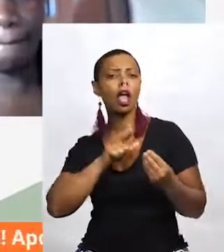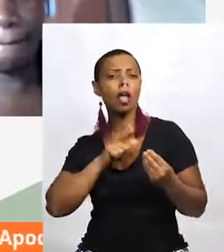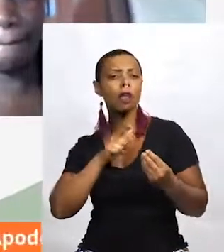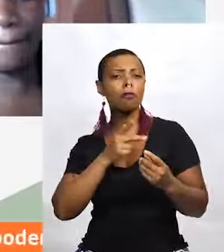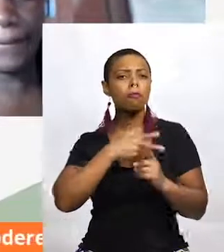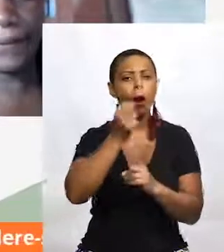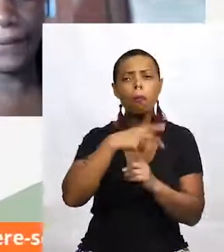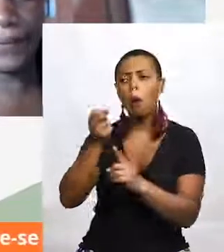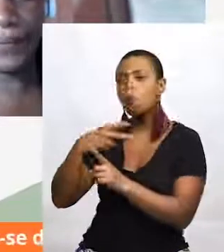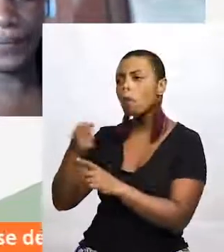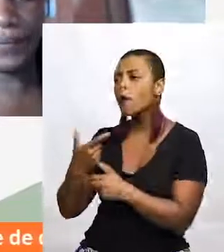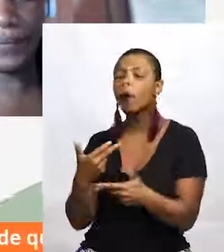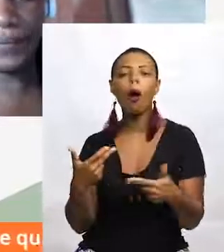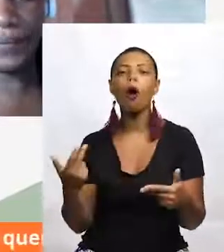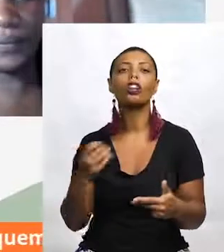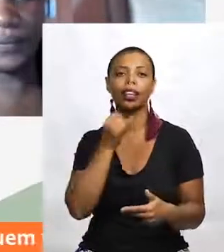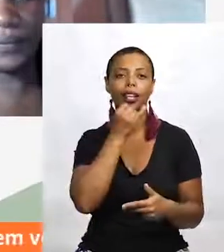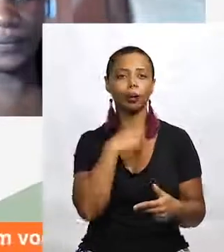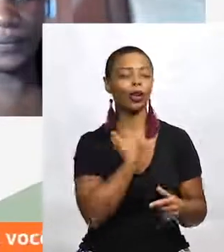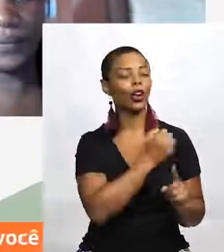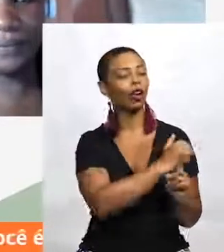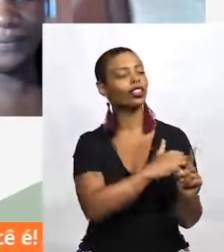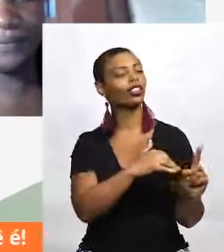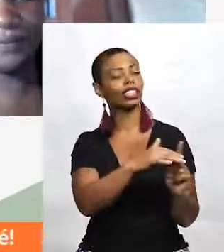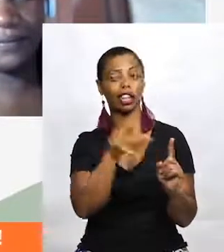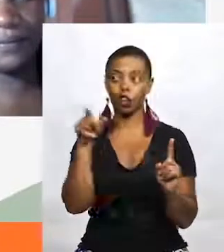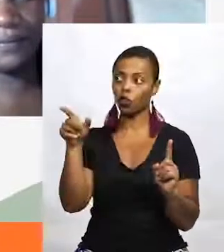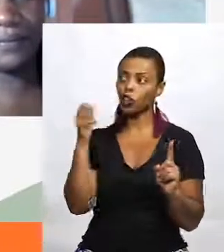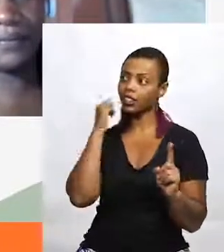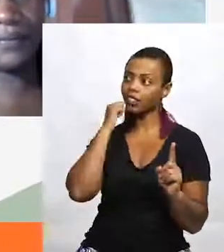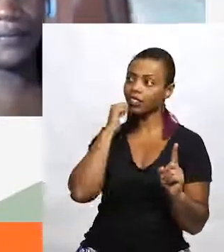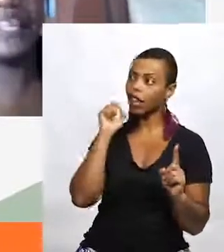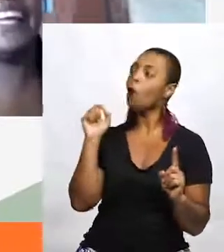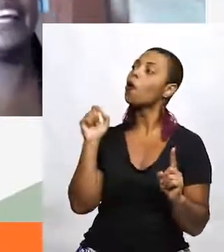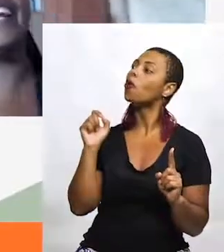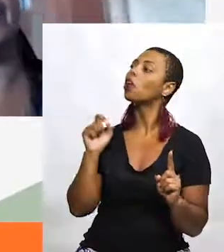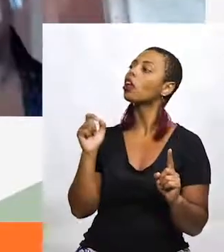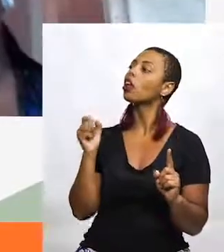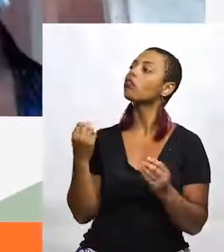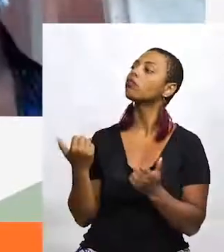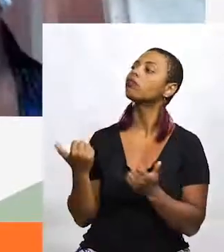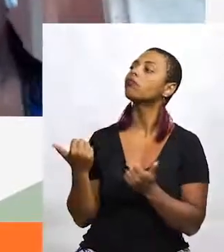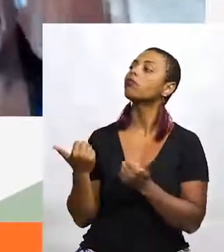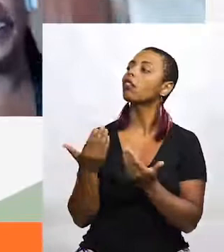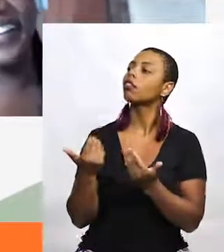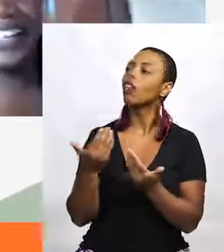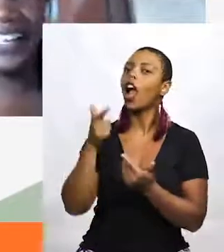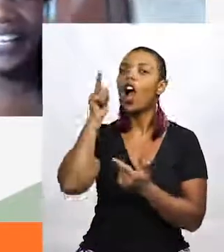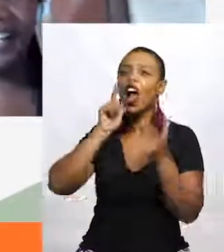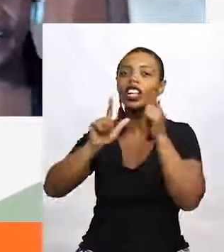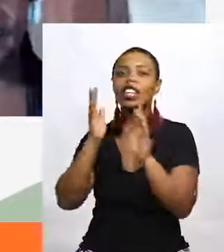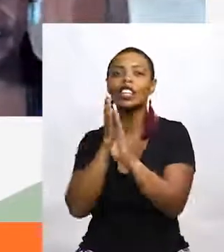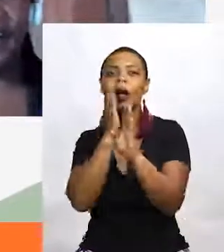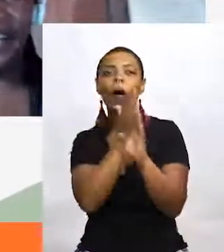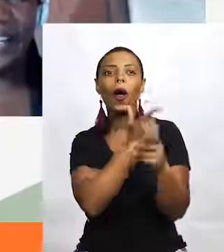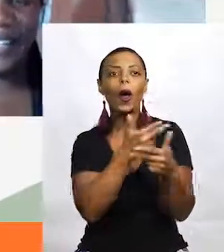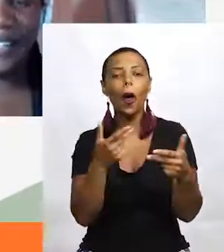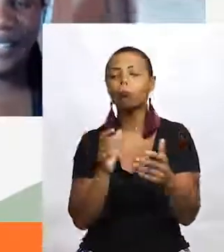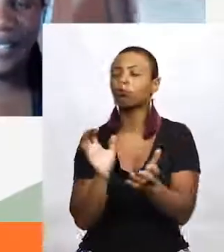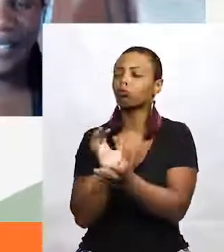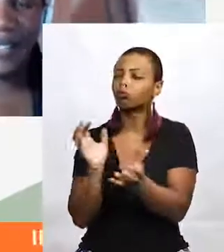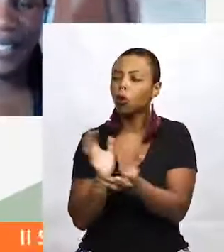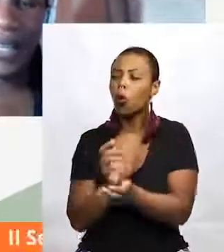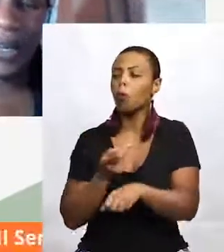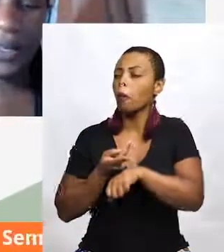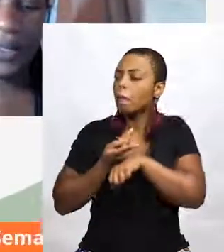que a nossa sociedade, o nosso mundo, ganhou com as conquistas da Adriana ali? Seja dos tratamentos, dos apoios, dos